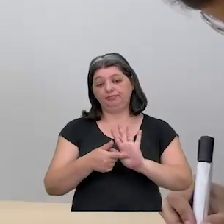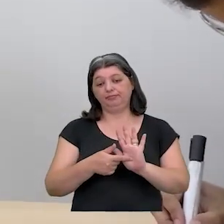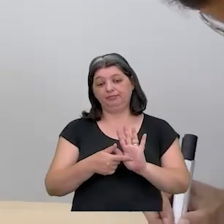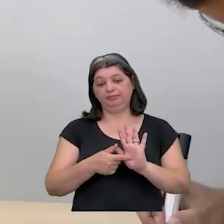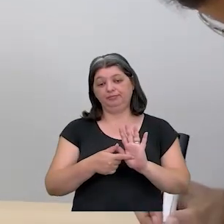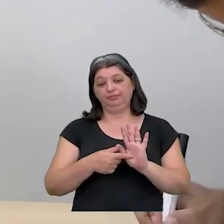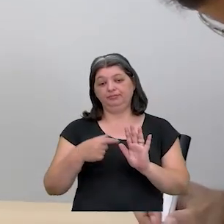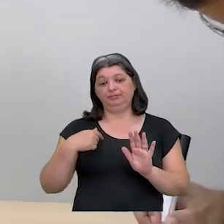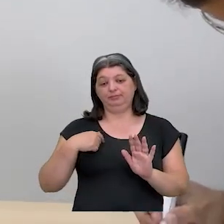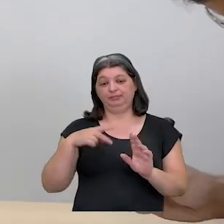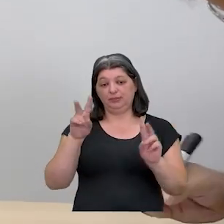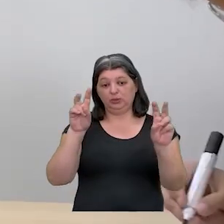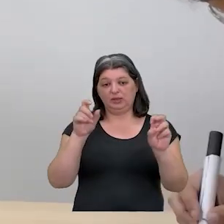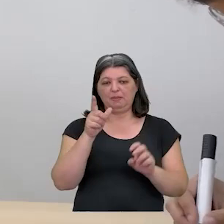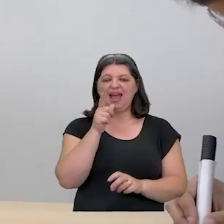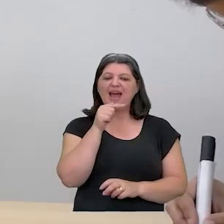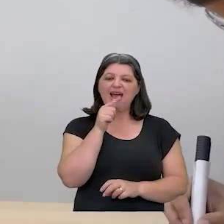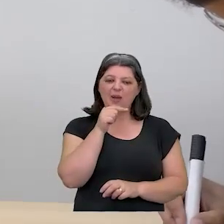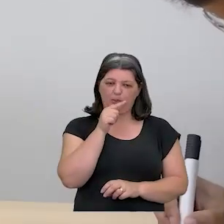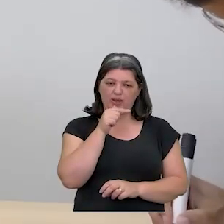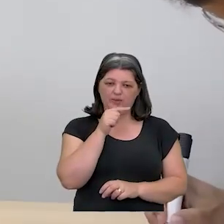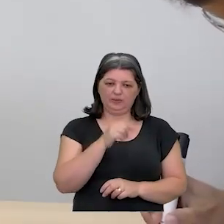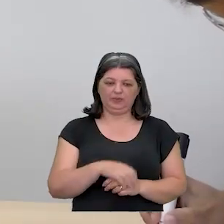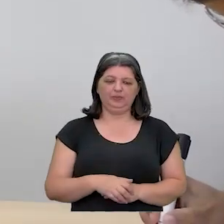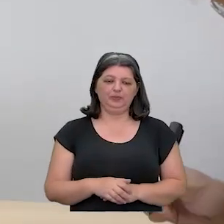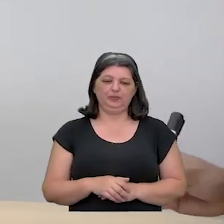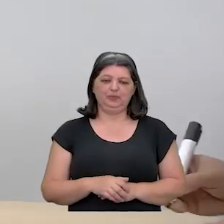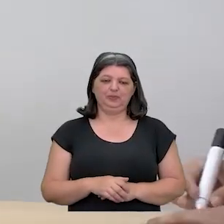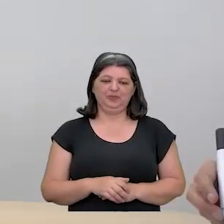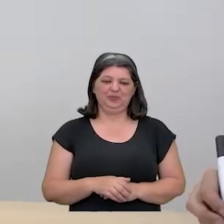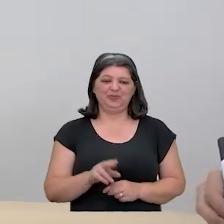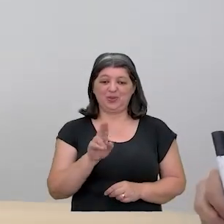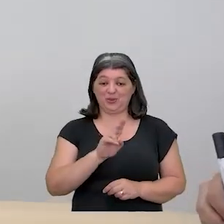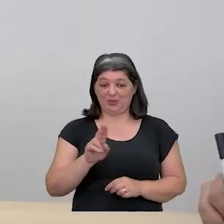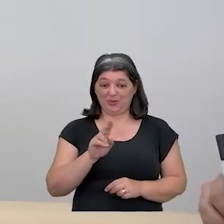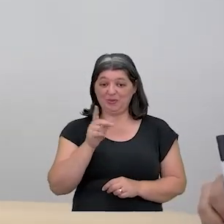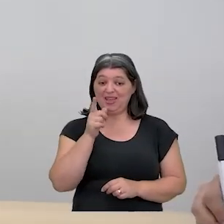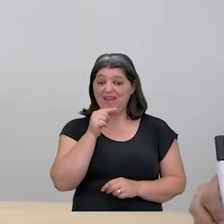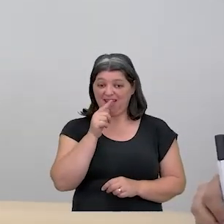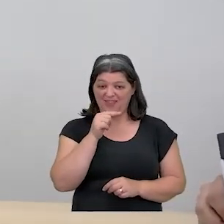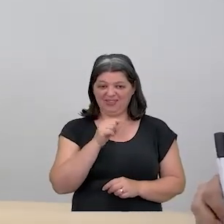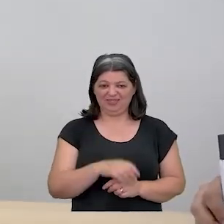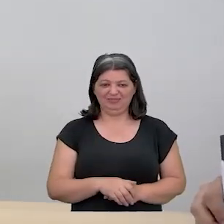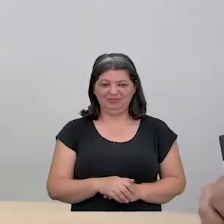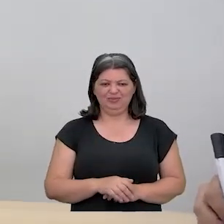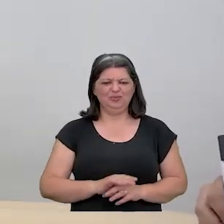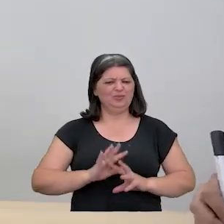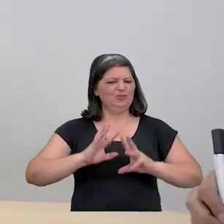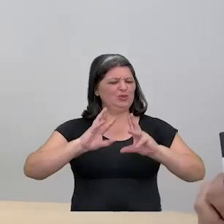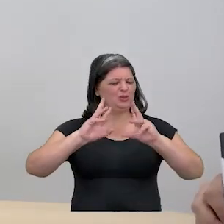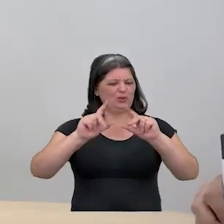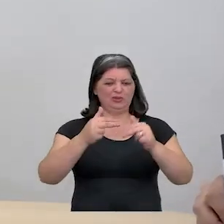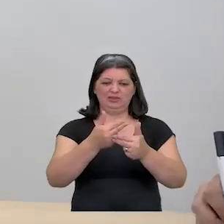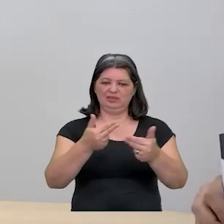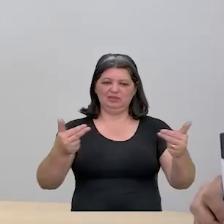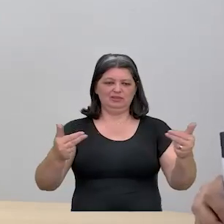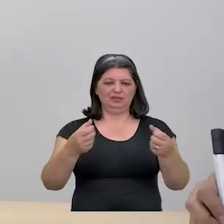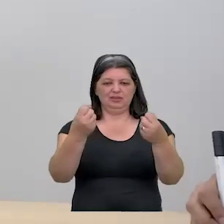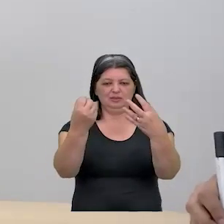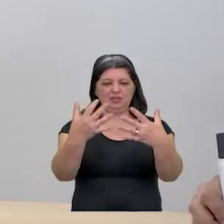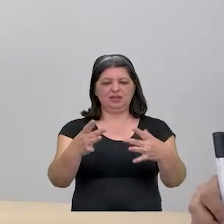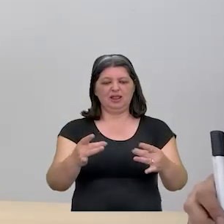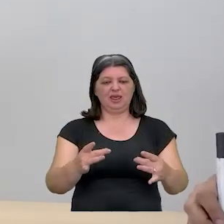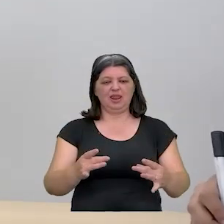eu me inspirei no tema da água. Então, minha fanzine chama assim, ó. Água. Tudo sobre ela.